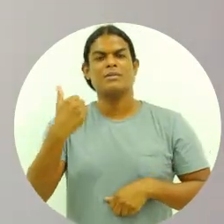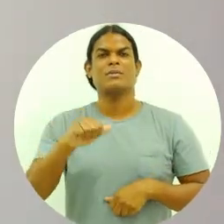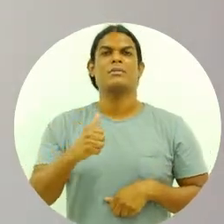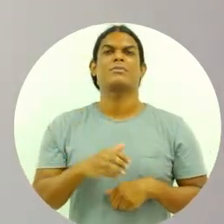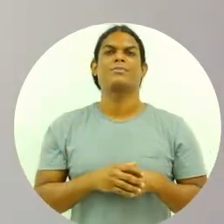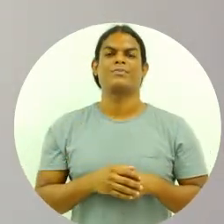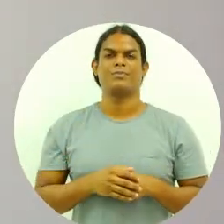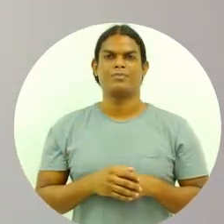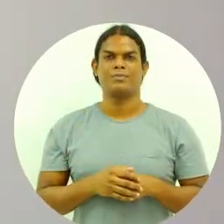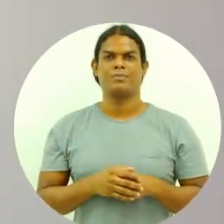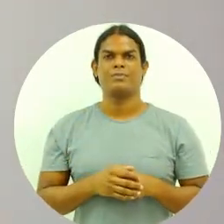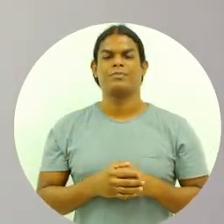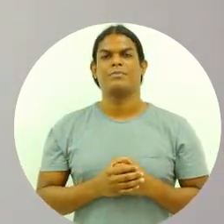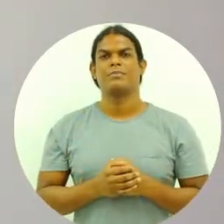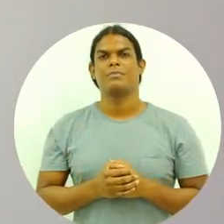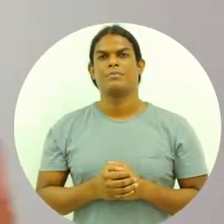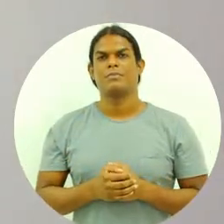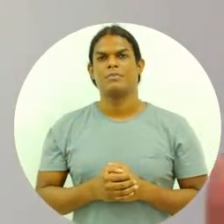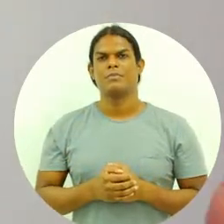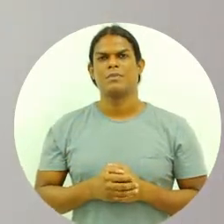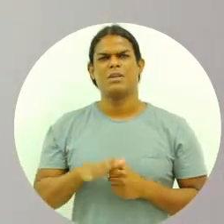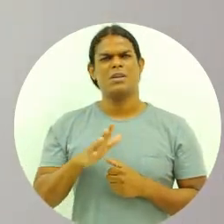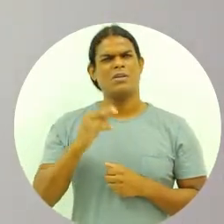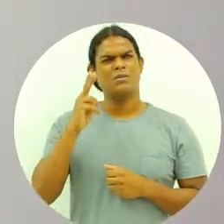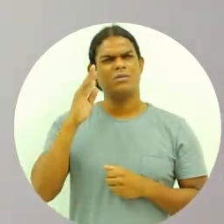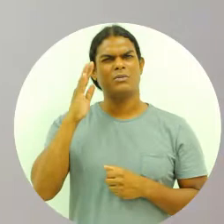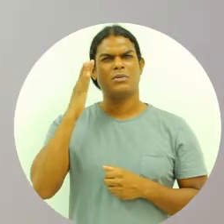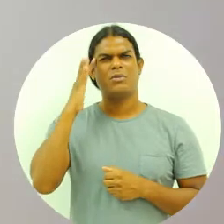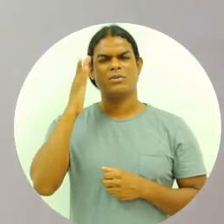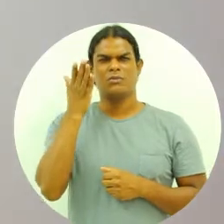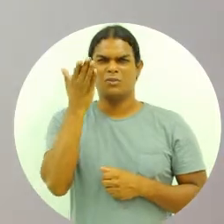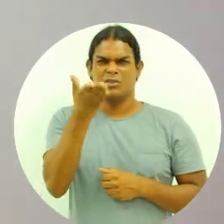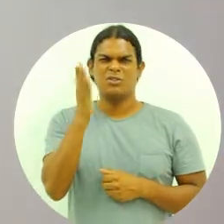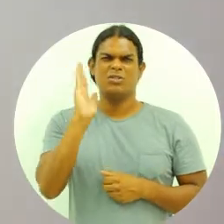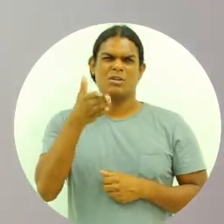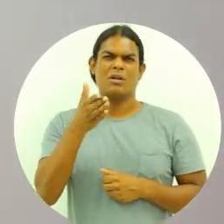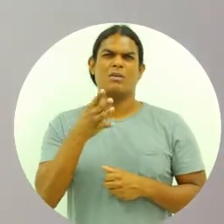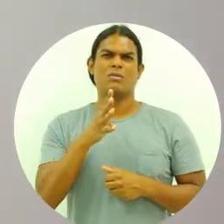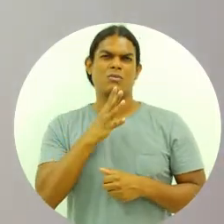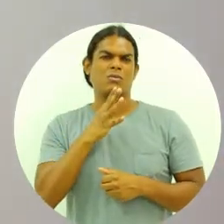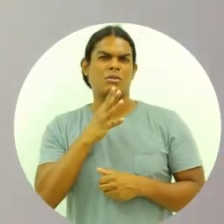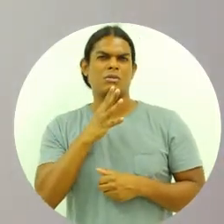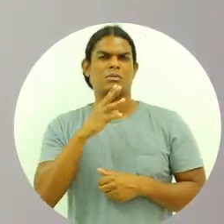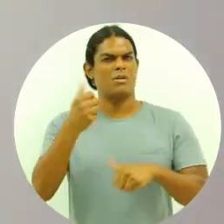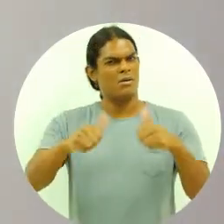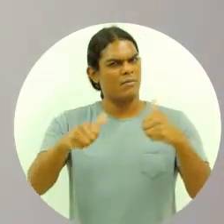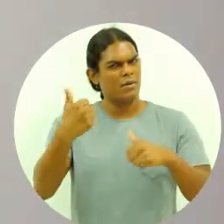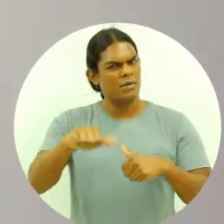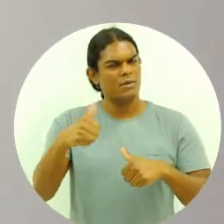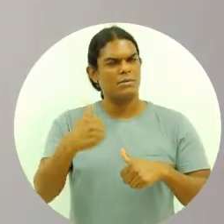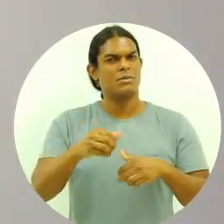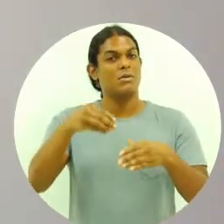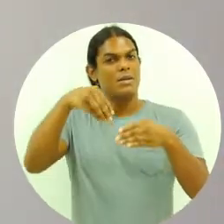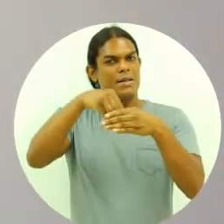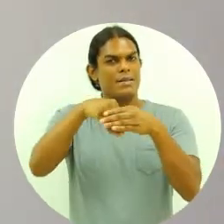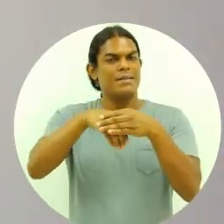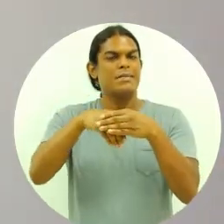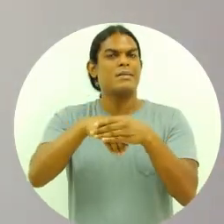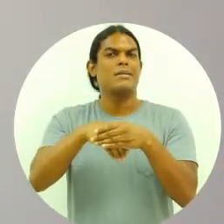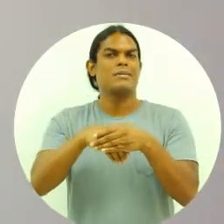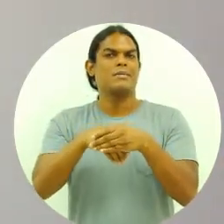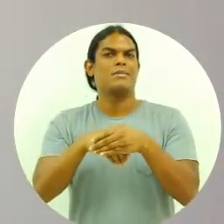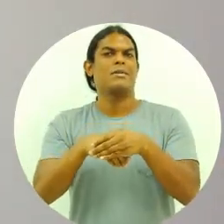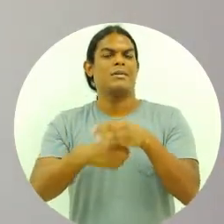nas avaliações periódicas a que somos submetidos quando trabalhamos para a administração pública. Elas vão ser